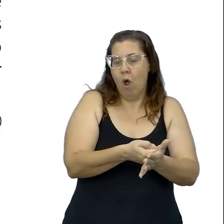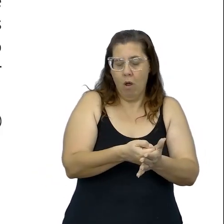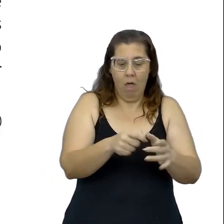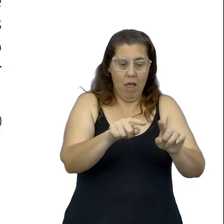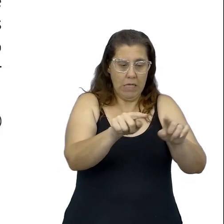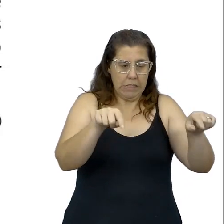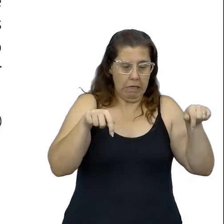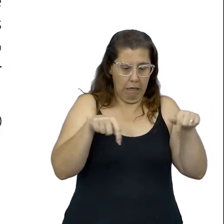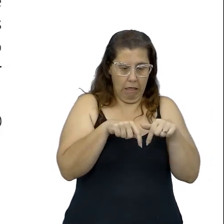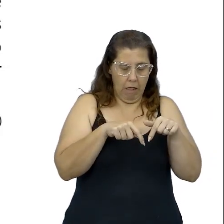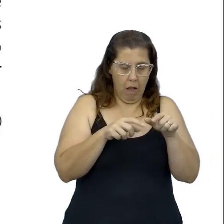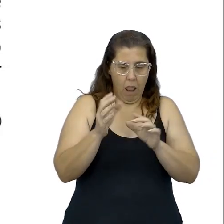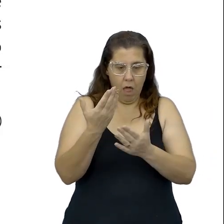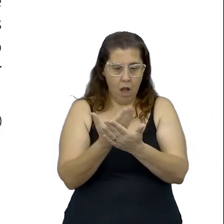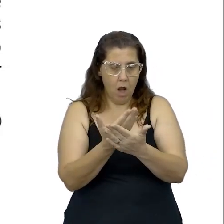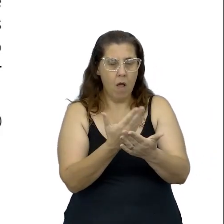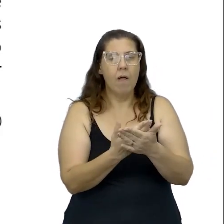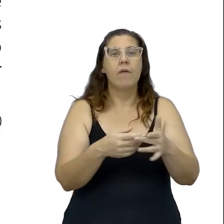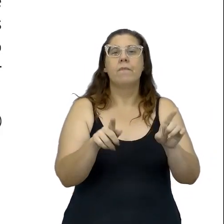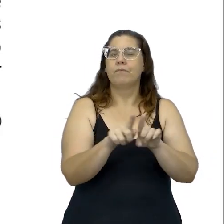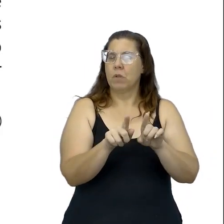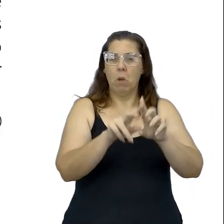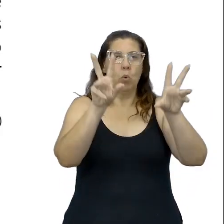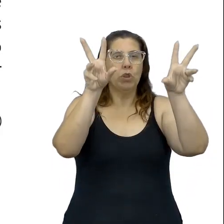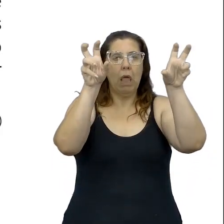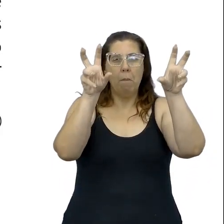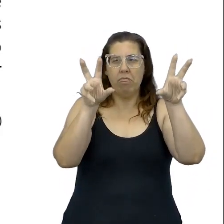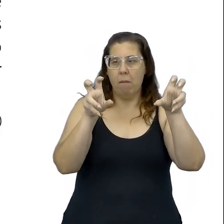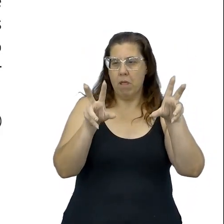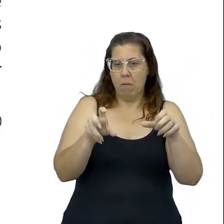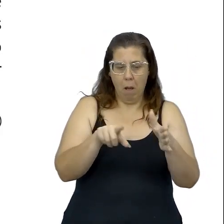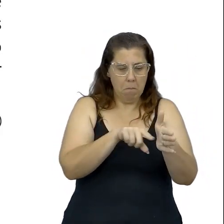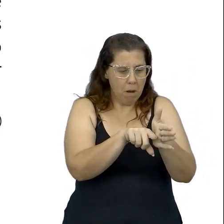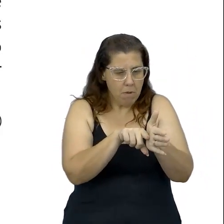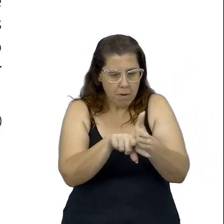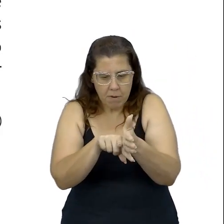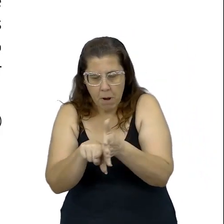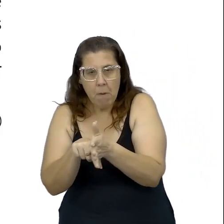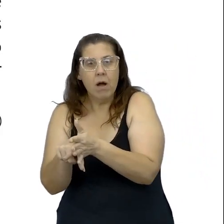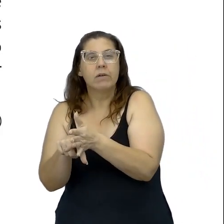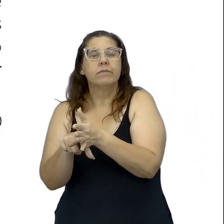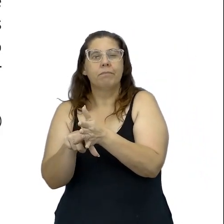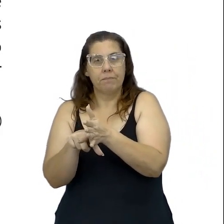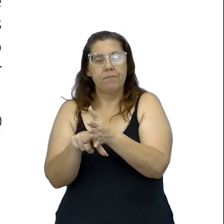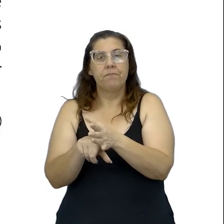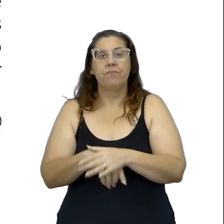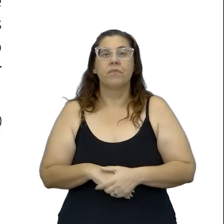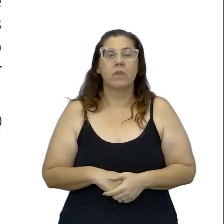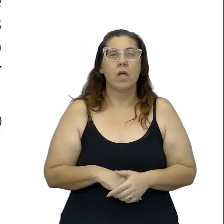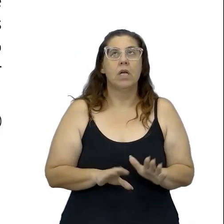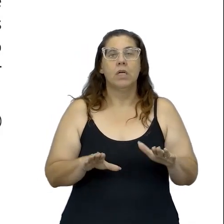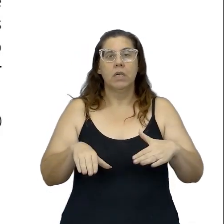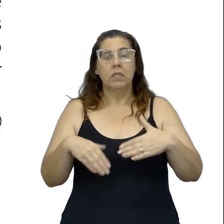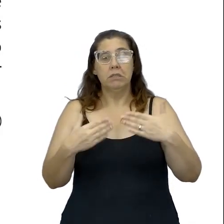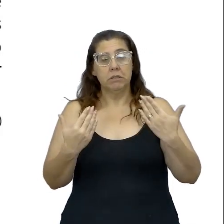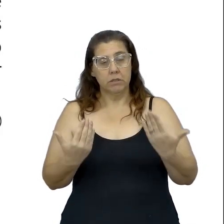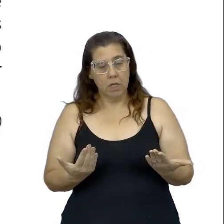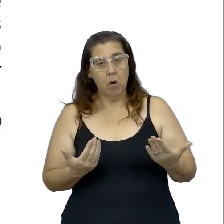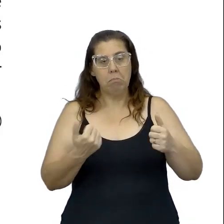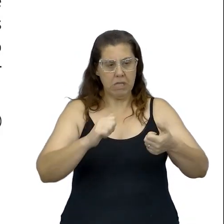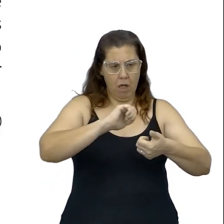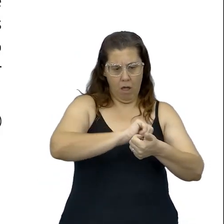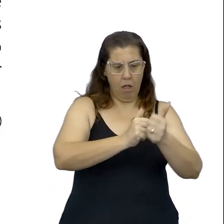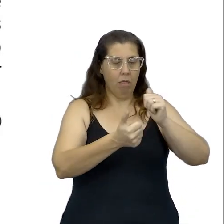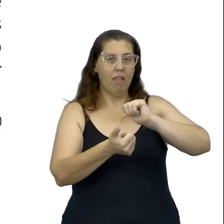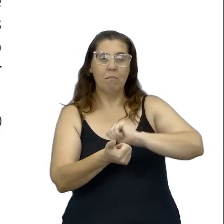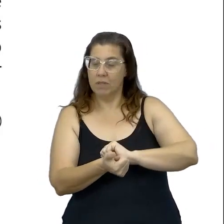de aula, assim como os temas que serão pesquisados pelos estudantes, né? Então, ela deve ser